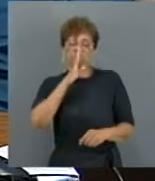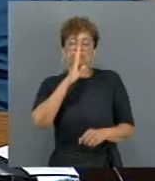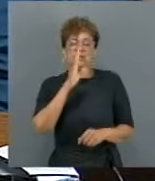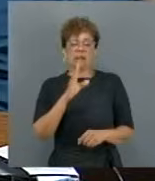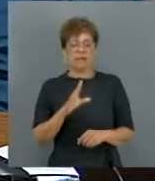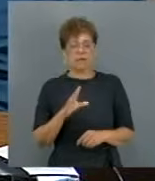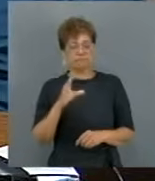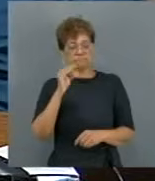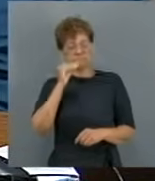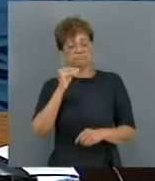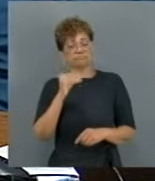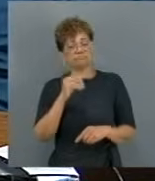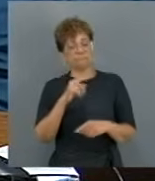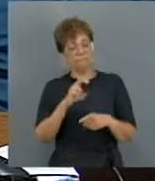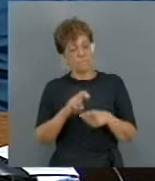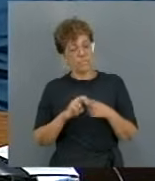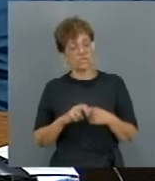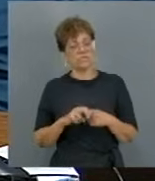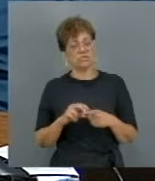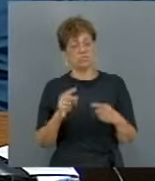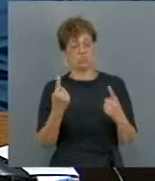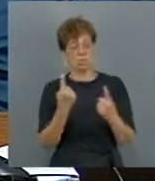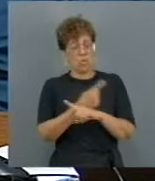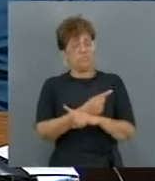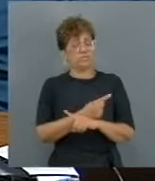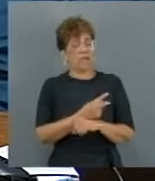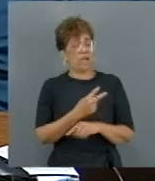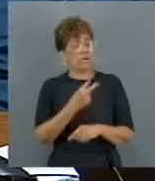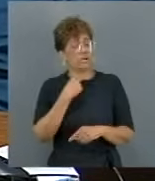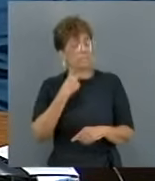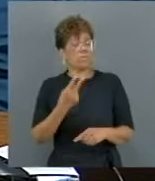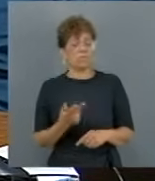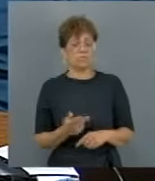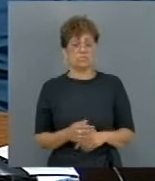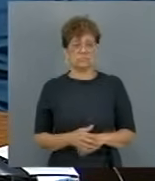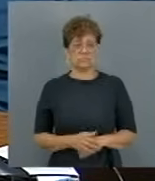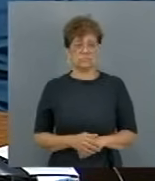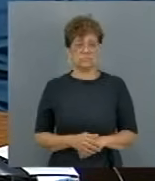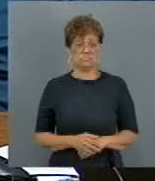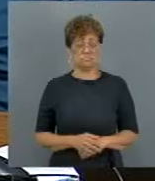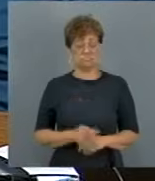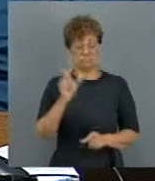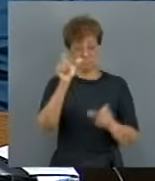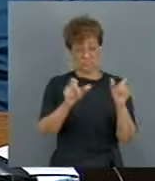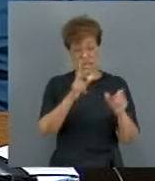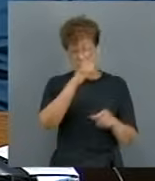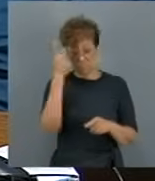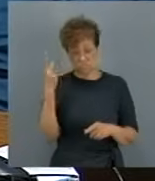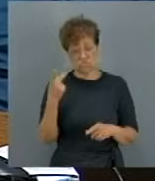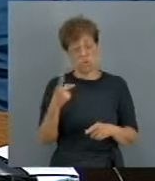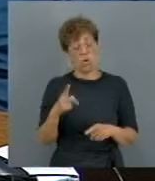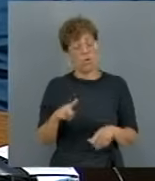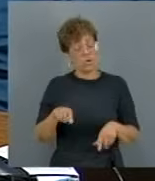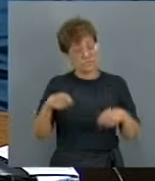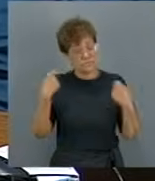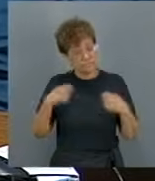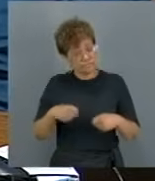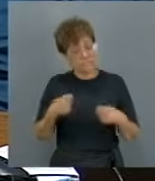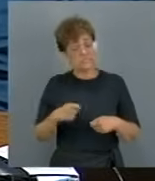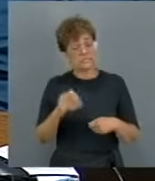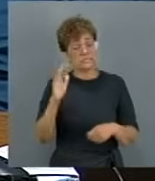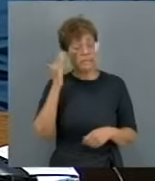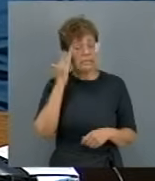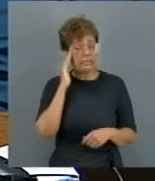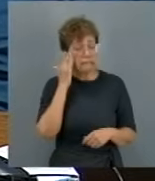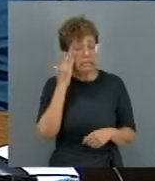A controvérsia, ela não pode ser contida. As pessoas precisam necessariamente